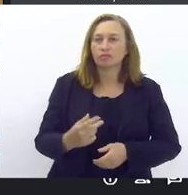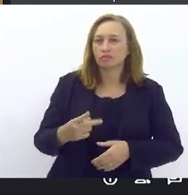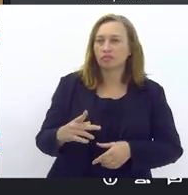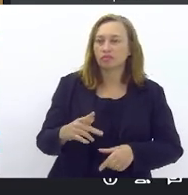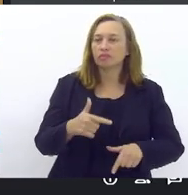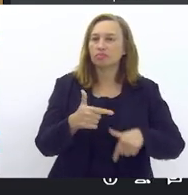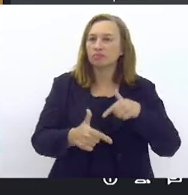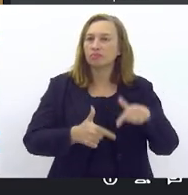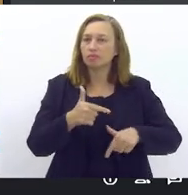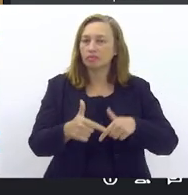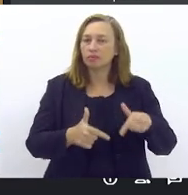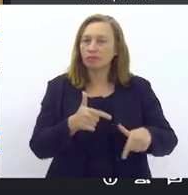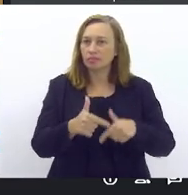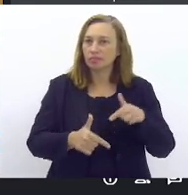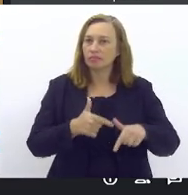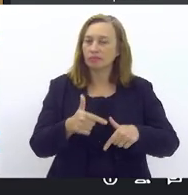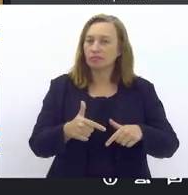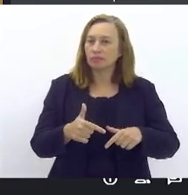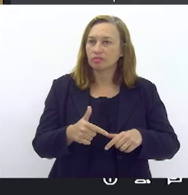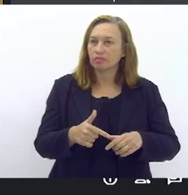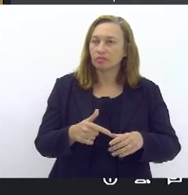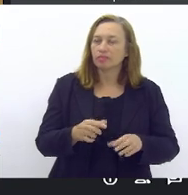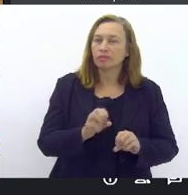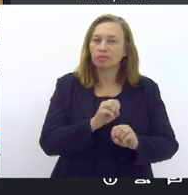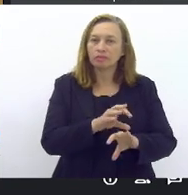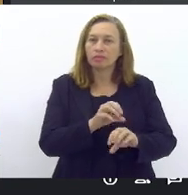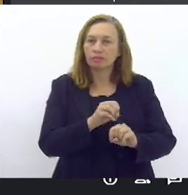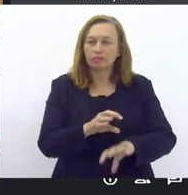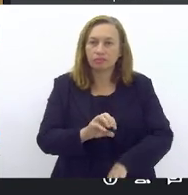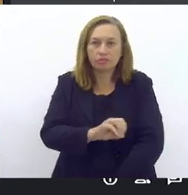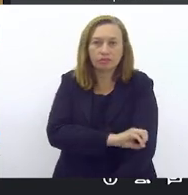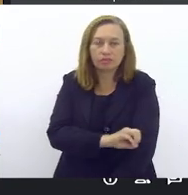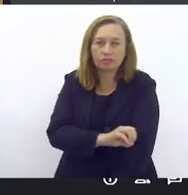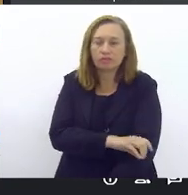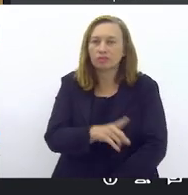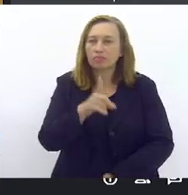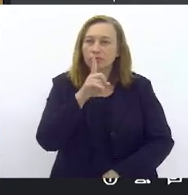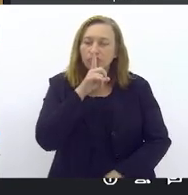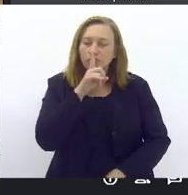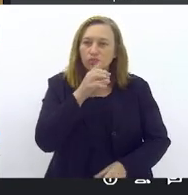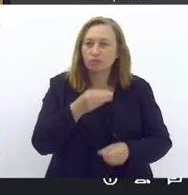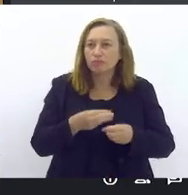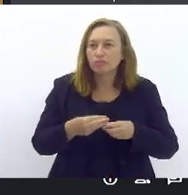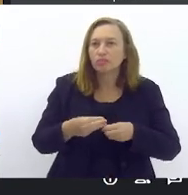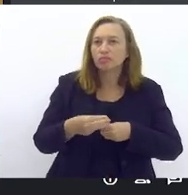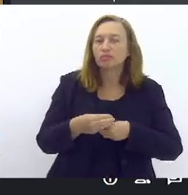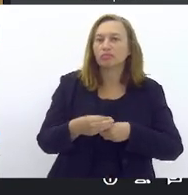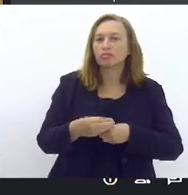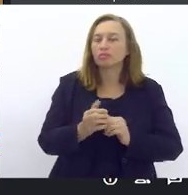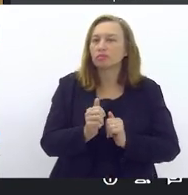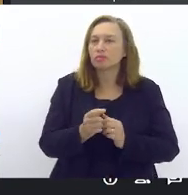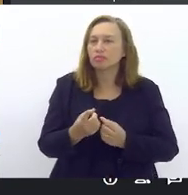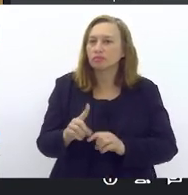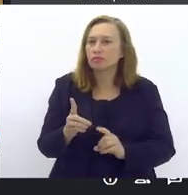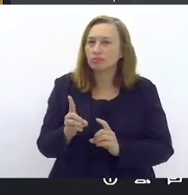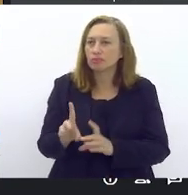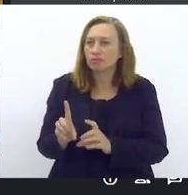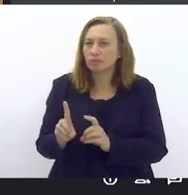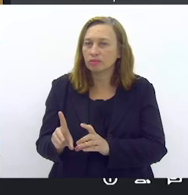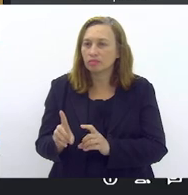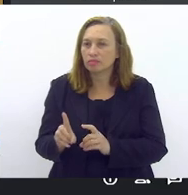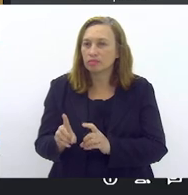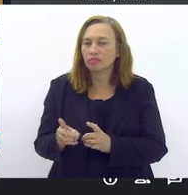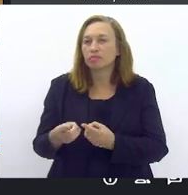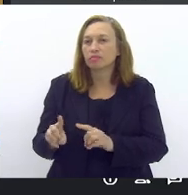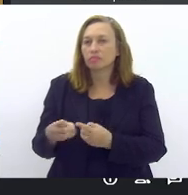da educação infantil, elas são silenciadas dentro dos municípios, são perseguidas, o assédio